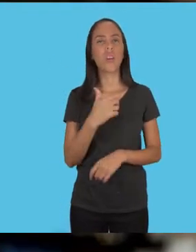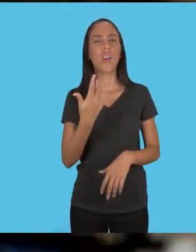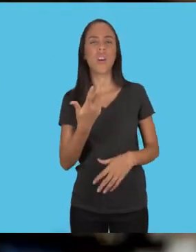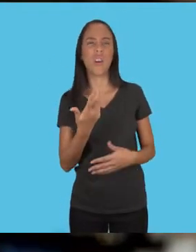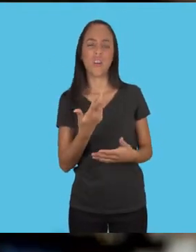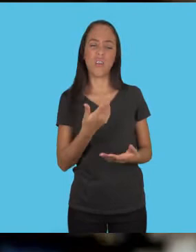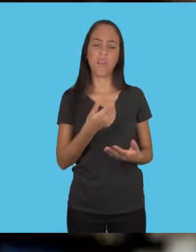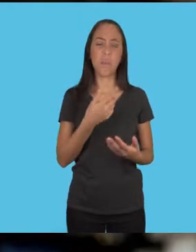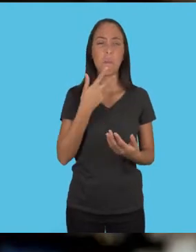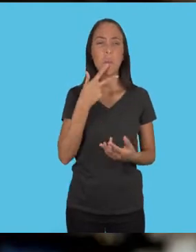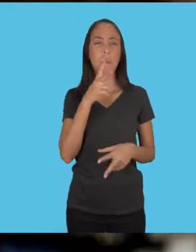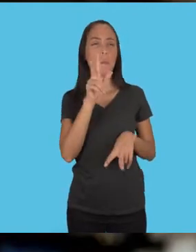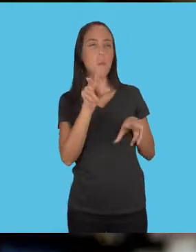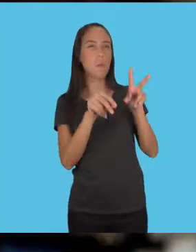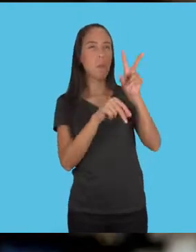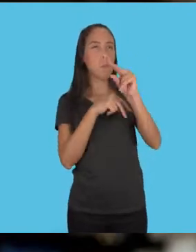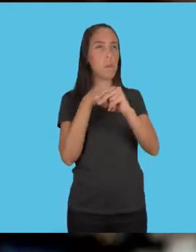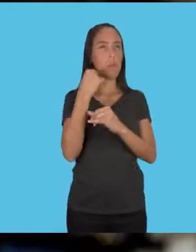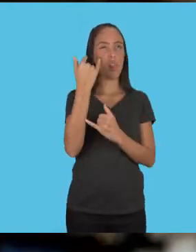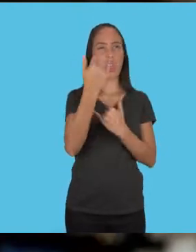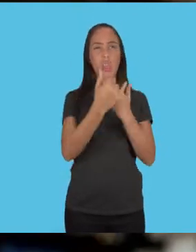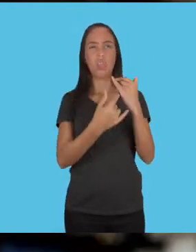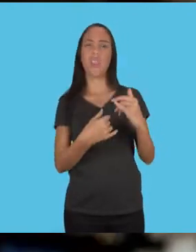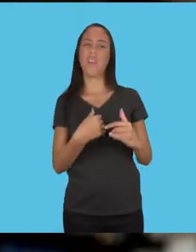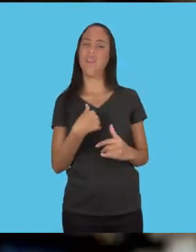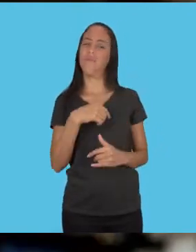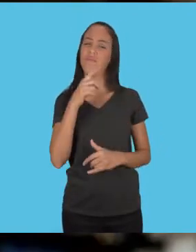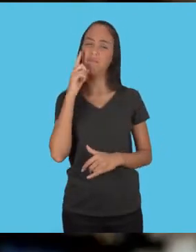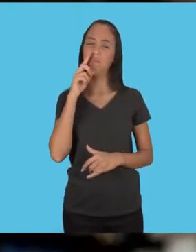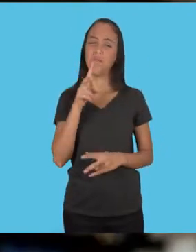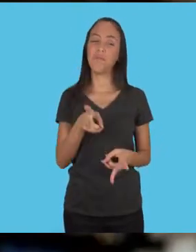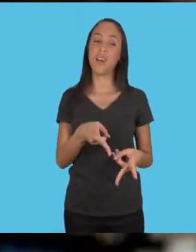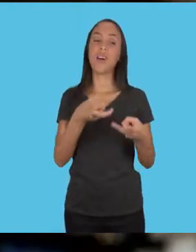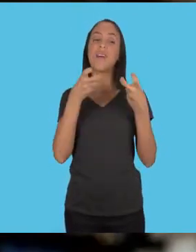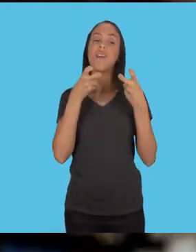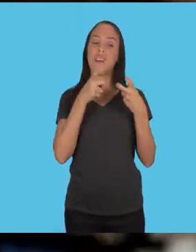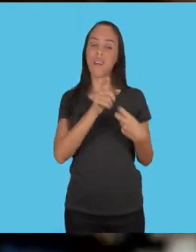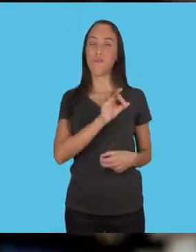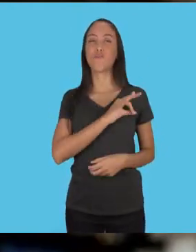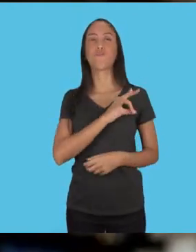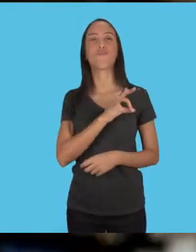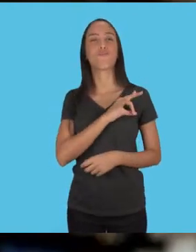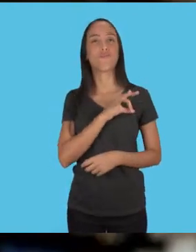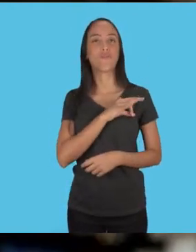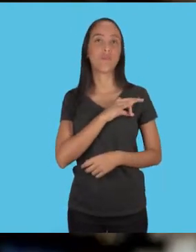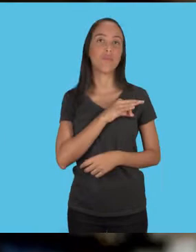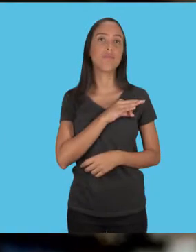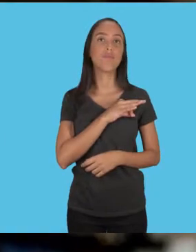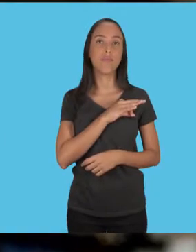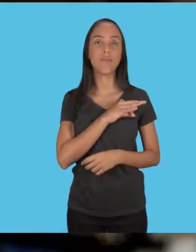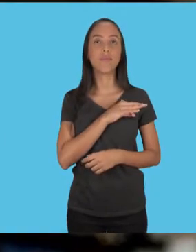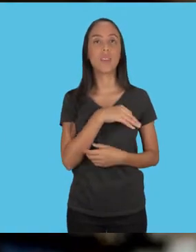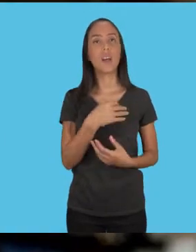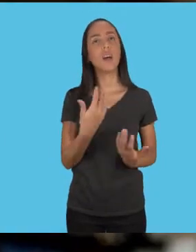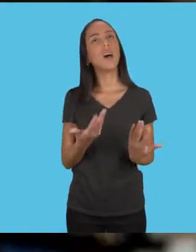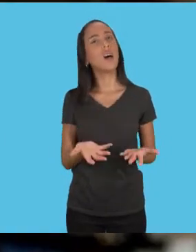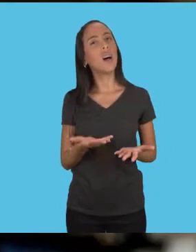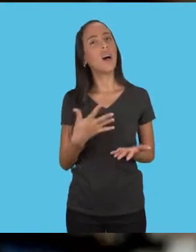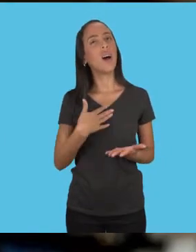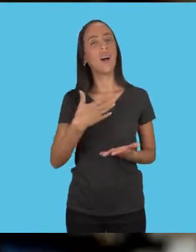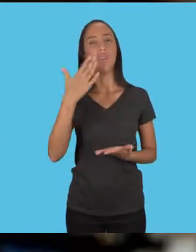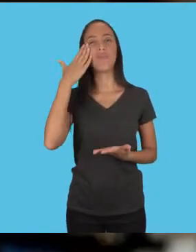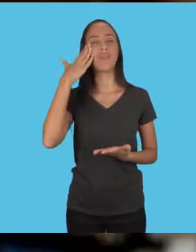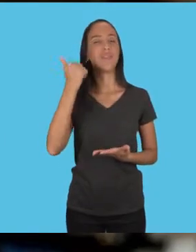conversa esquisita e eu percebi que devia ser polícia. E aí então eu